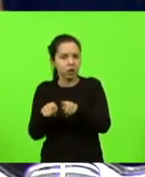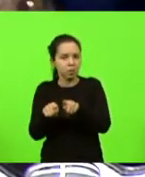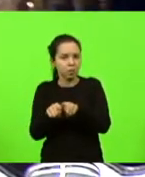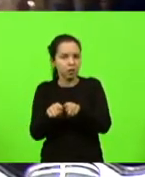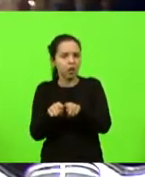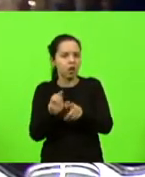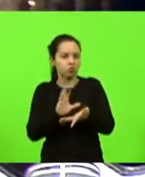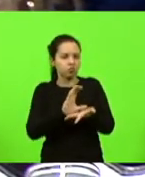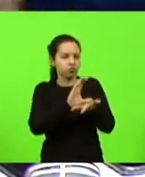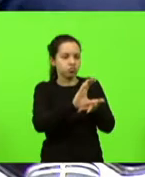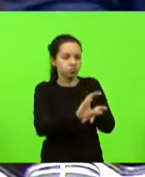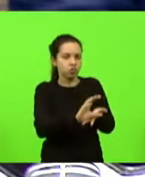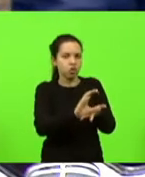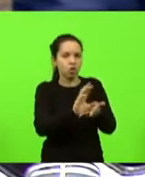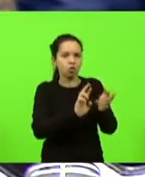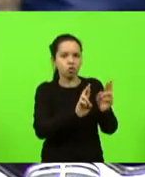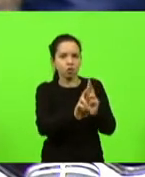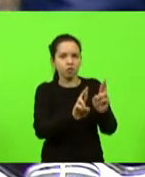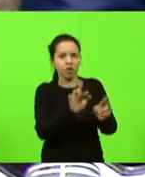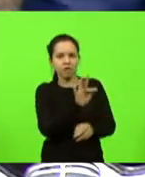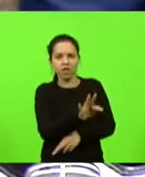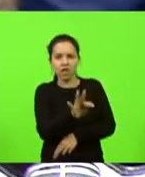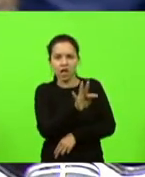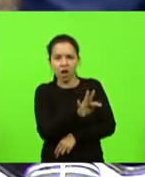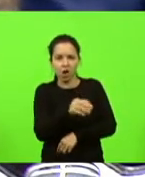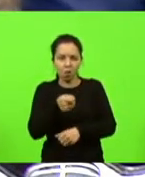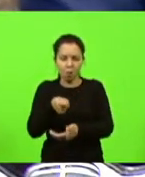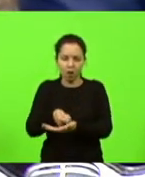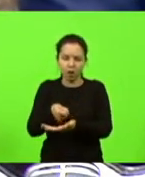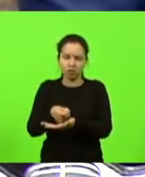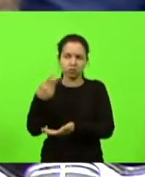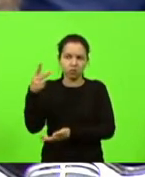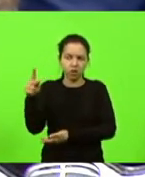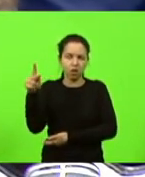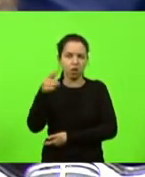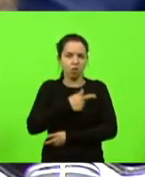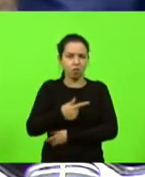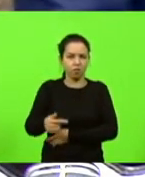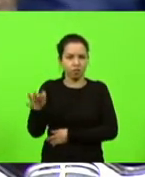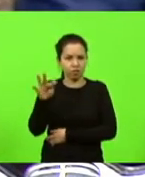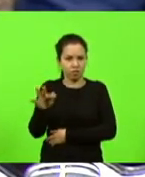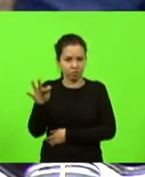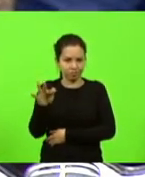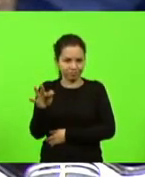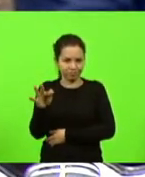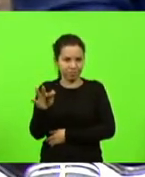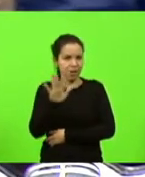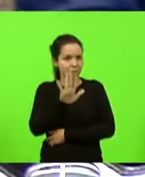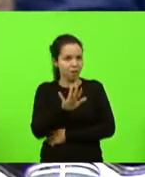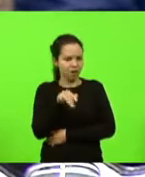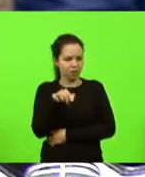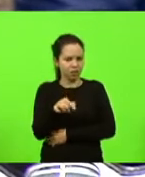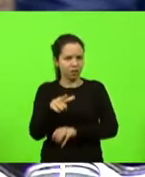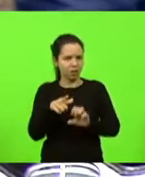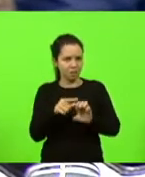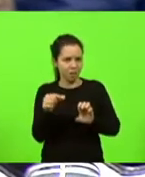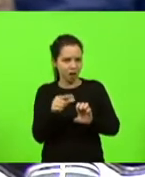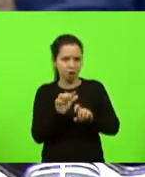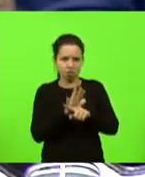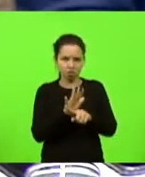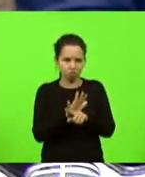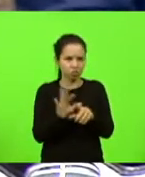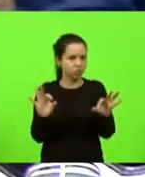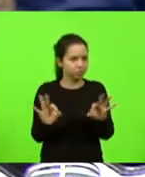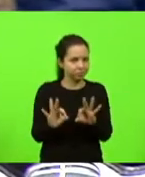deveria ser obrigação do governo federal, e nós não vamos ajudar os nossos pequenos empreendedores? E nós não vamos fazer isso? Não vamos dar uma